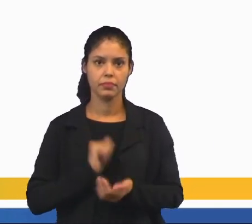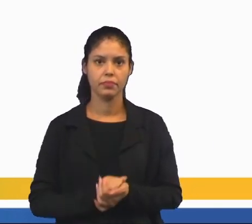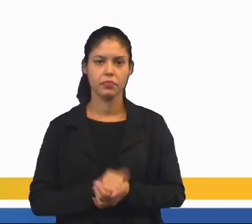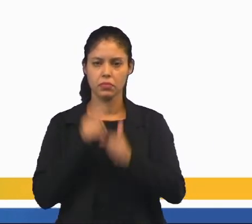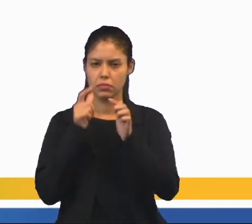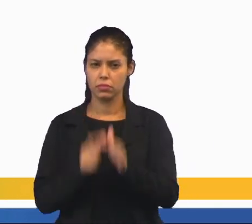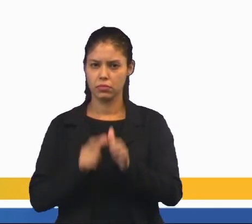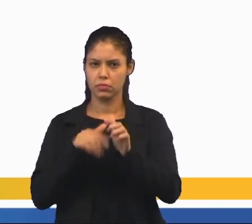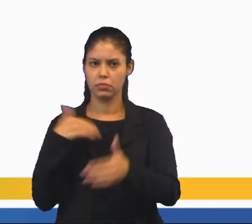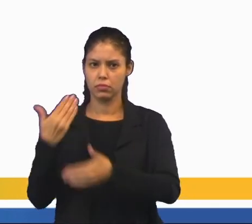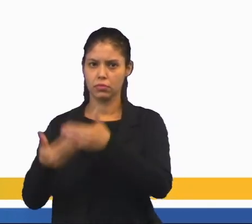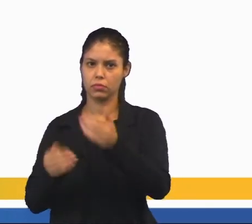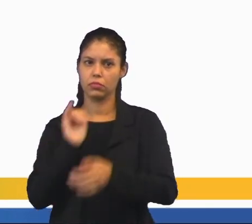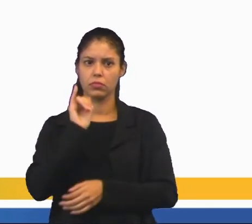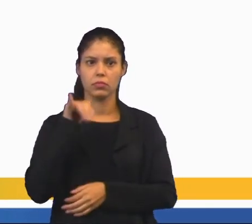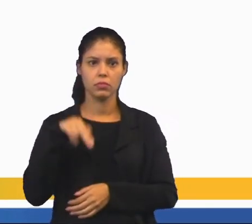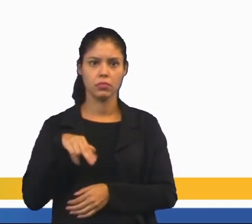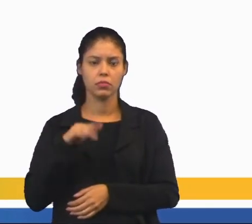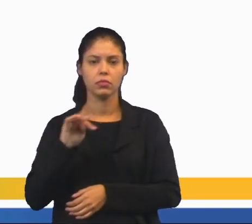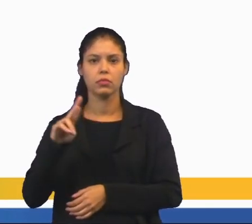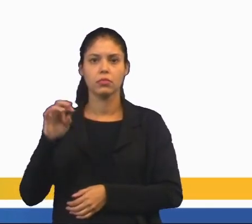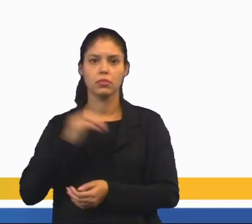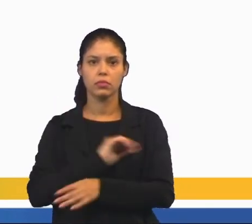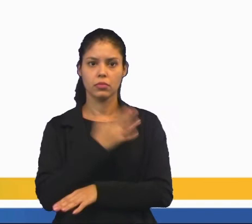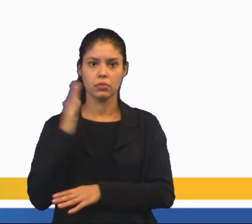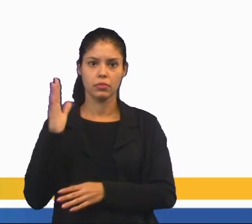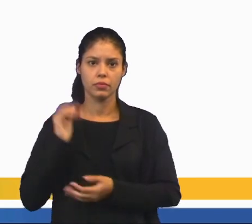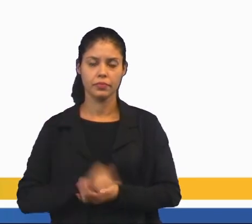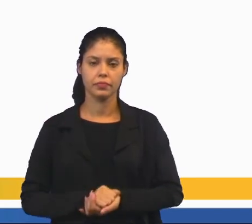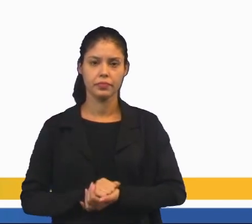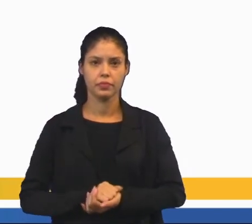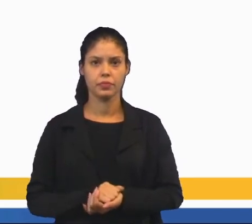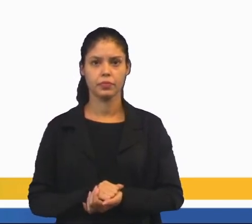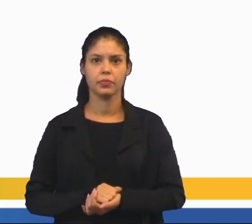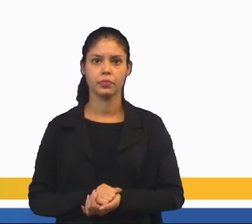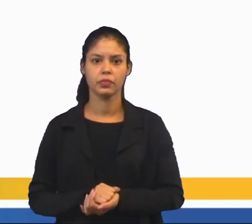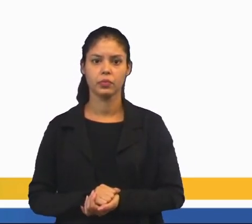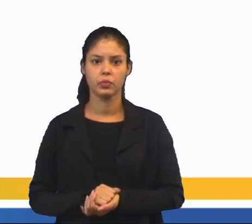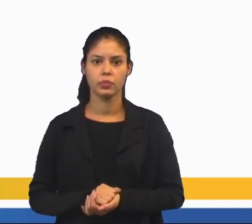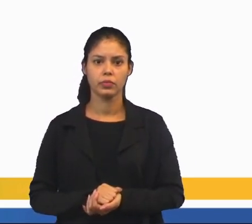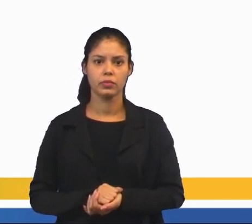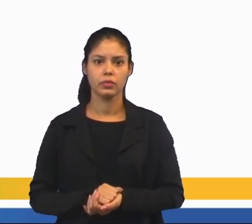se classifica? Ele será processados ou será alimento in natura?